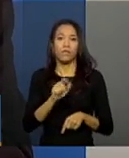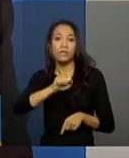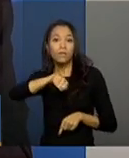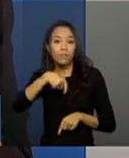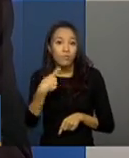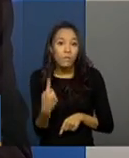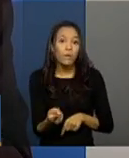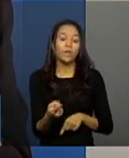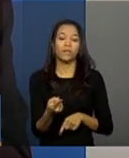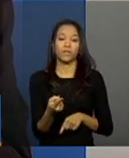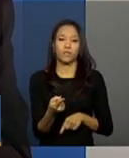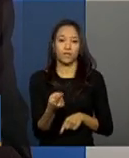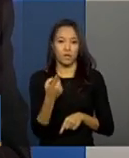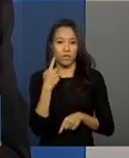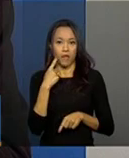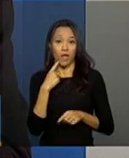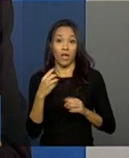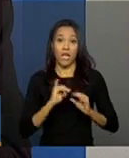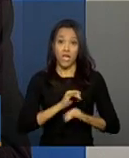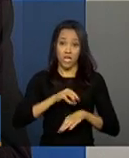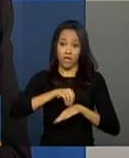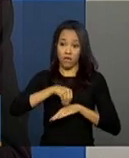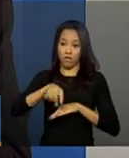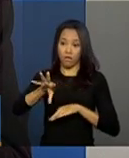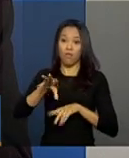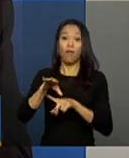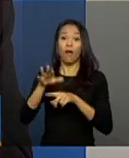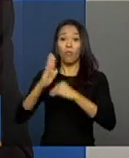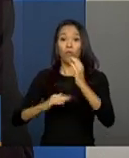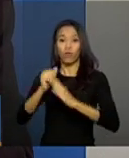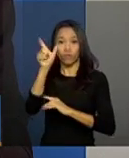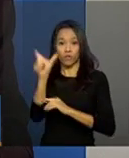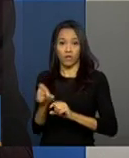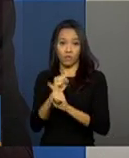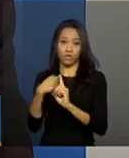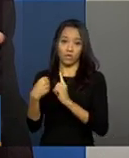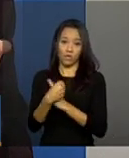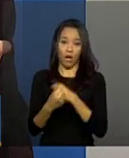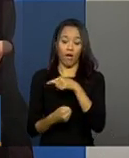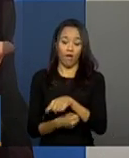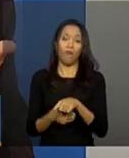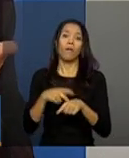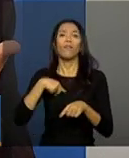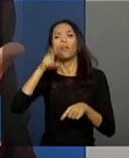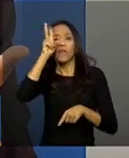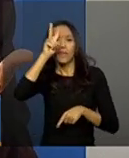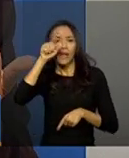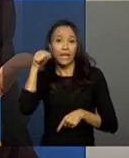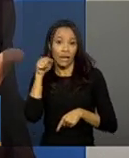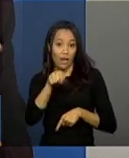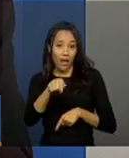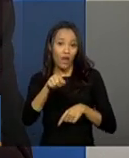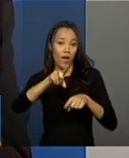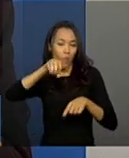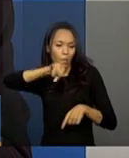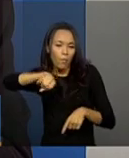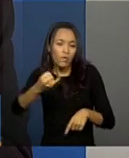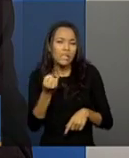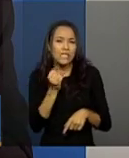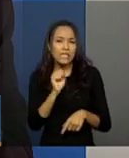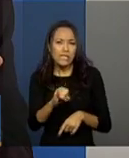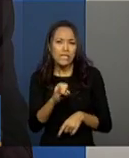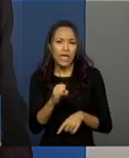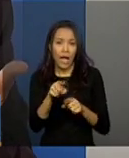técnico da assistência social. Lembramos também que lá é uma oportunidade para verificar se o cadastro está atualizado ou não.